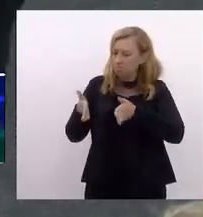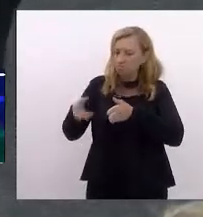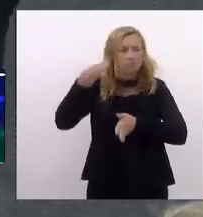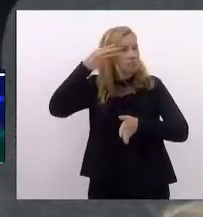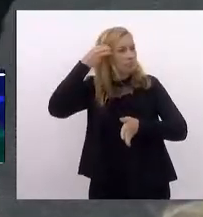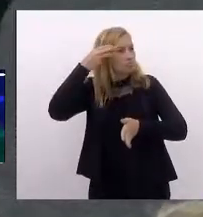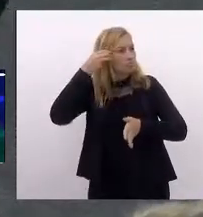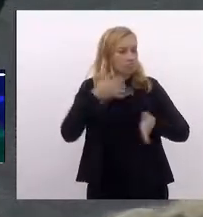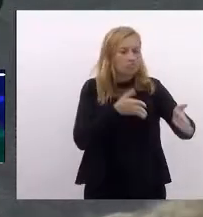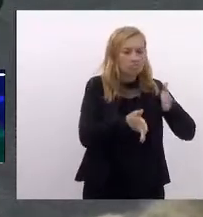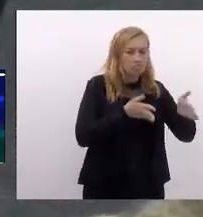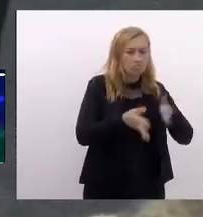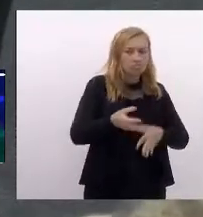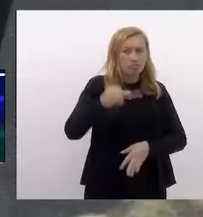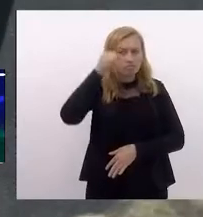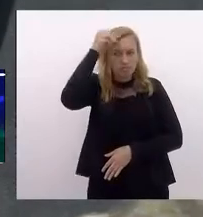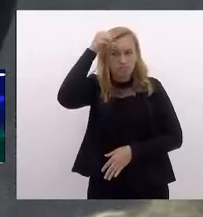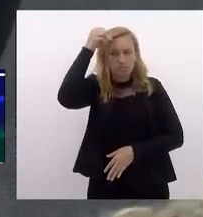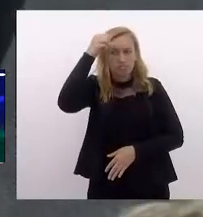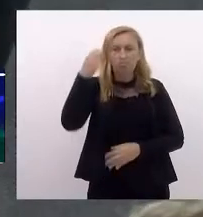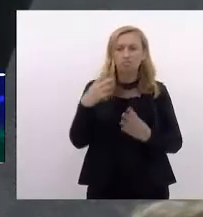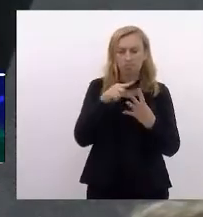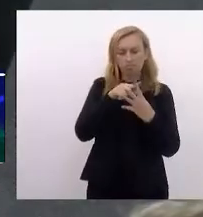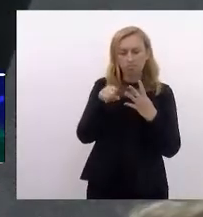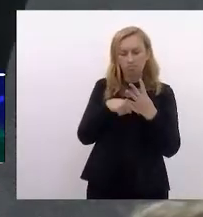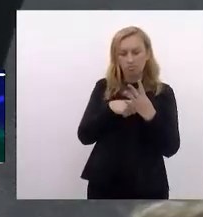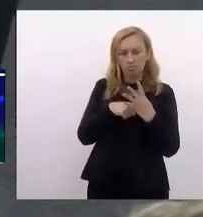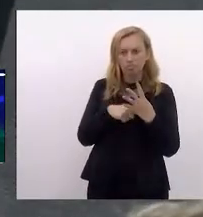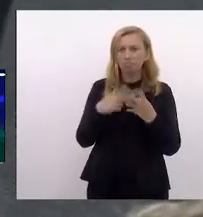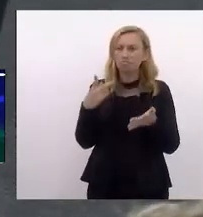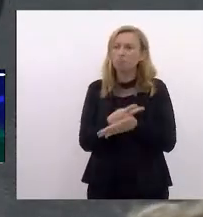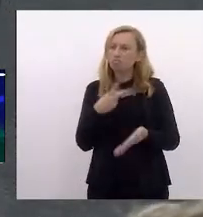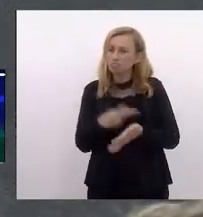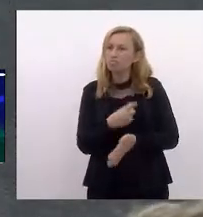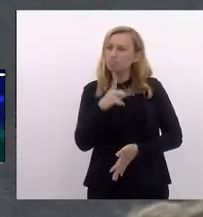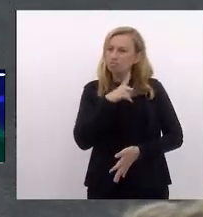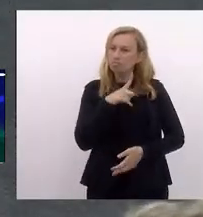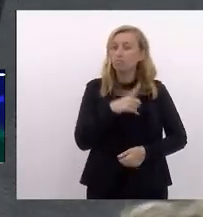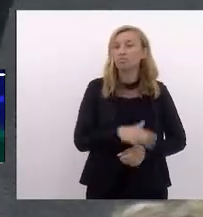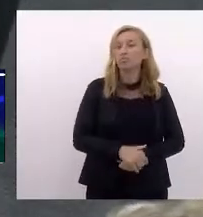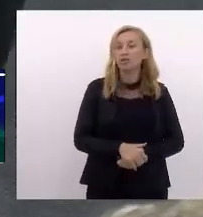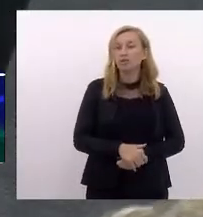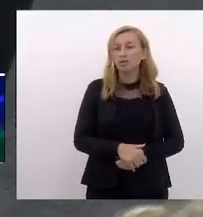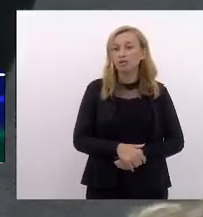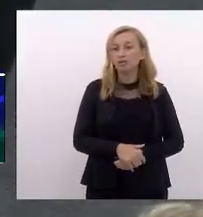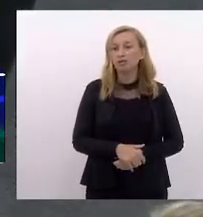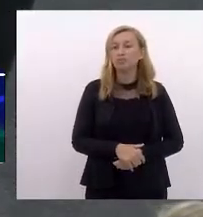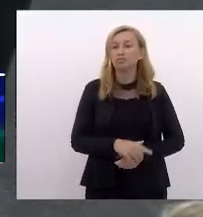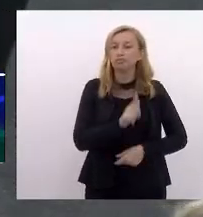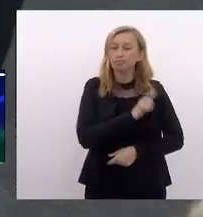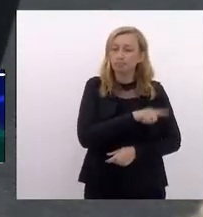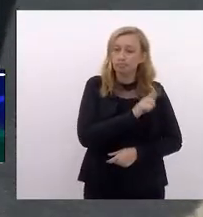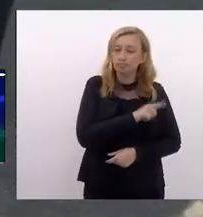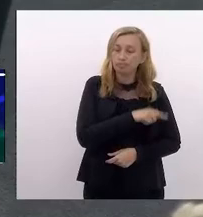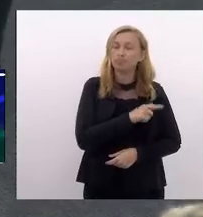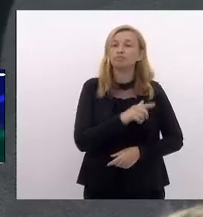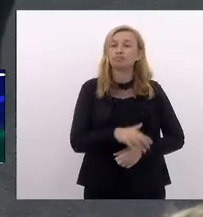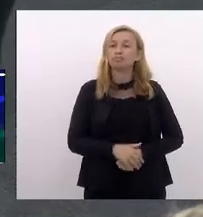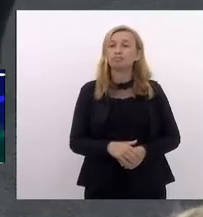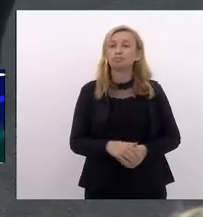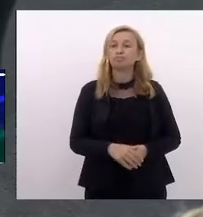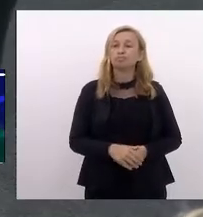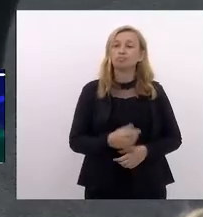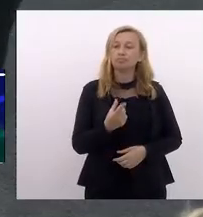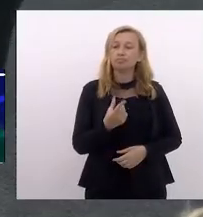quanto no período Castro quatro grandes irregularidades foram cometidas na gestão das contas públicas do estado